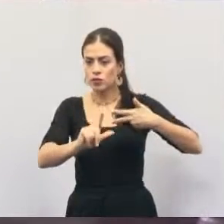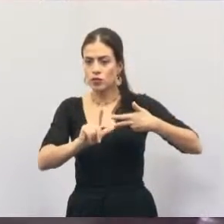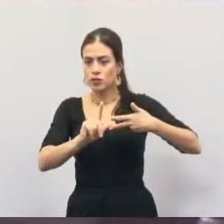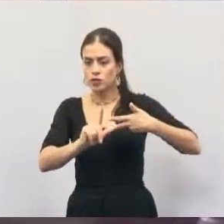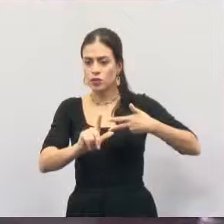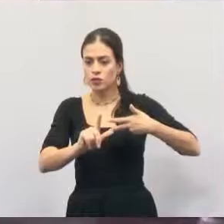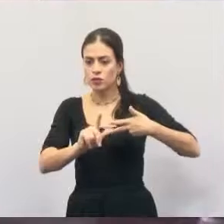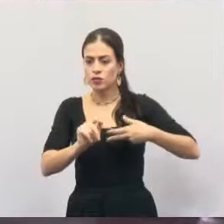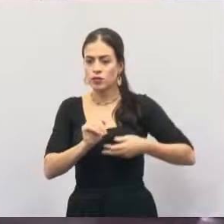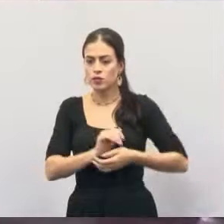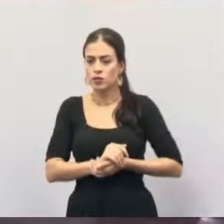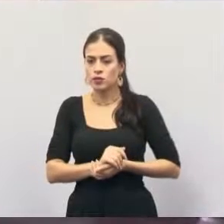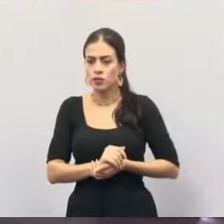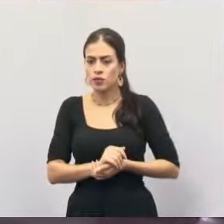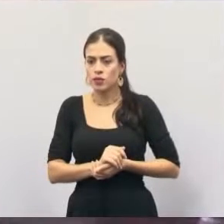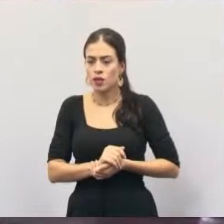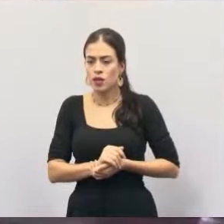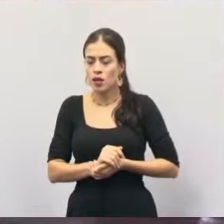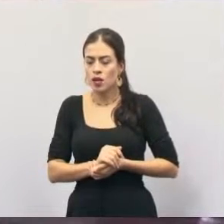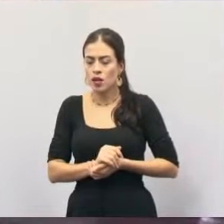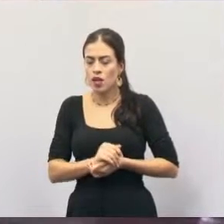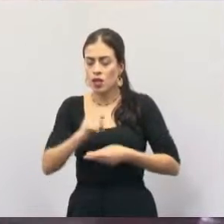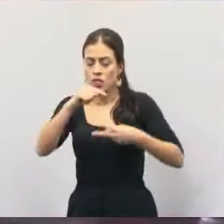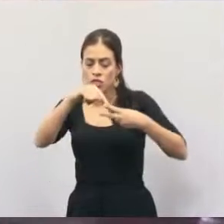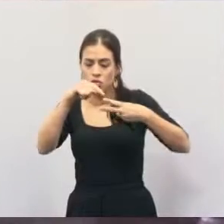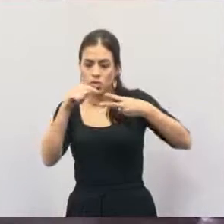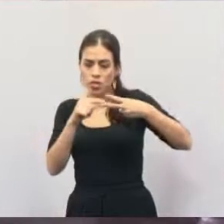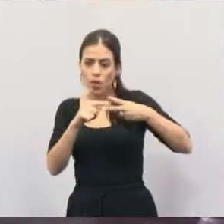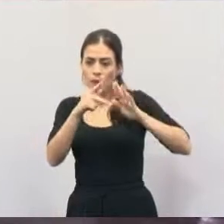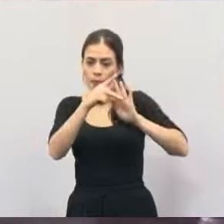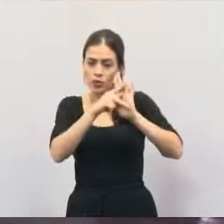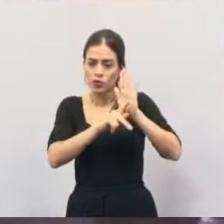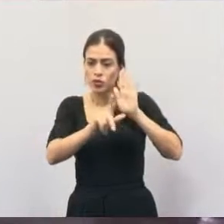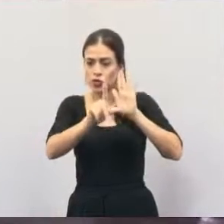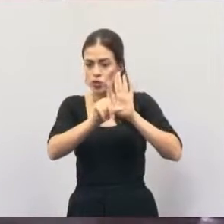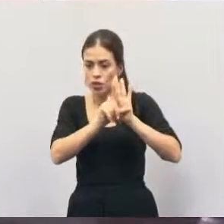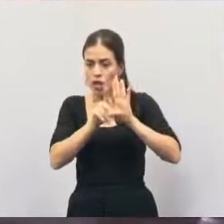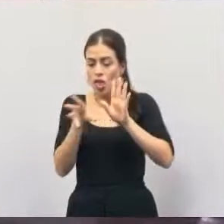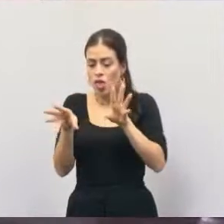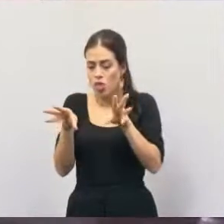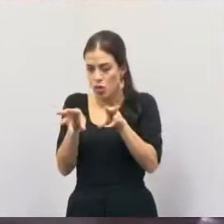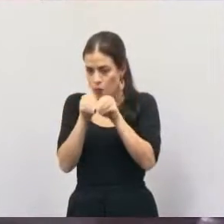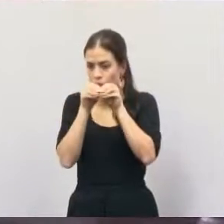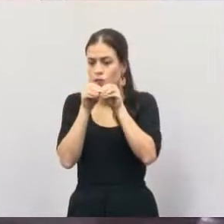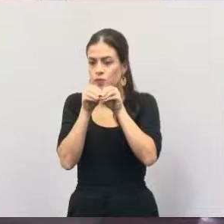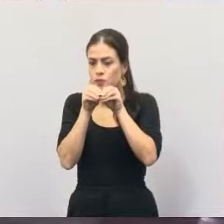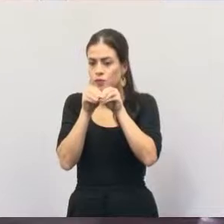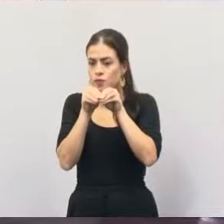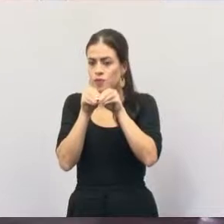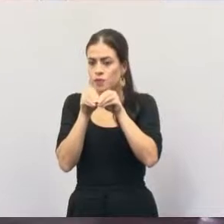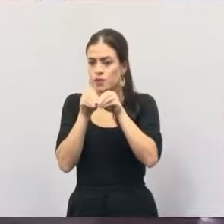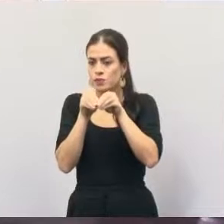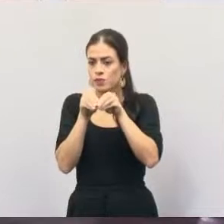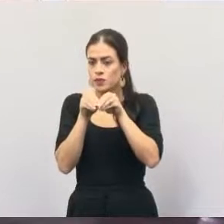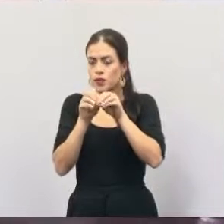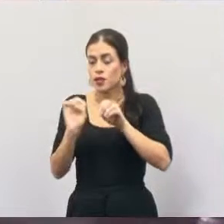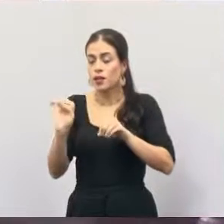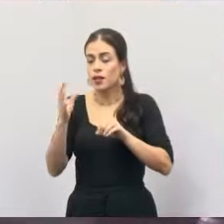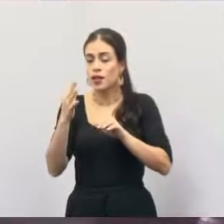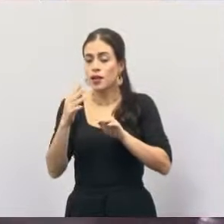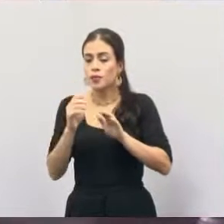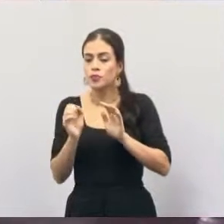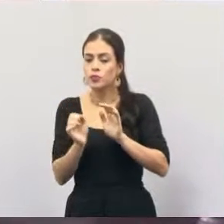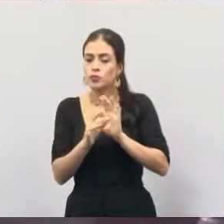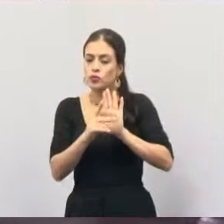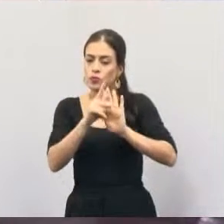na realidade eram dois projetos de leis, na qual nós fundimos e nós criamos agora